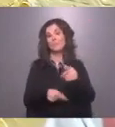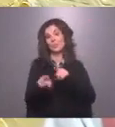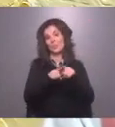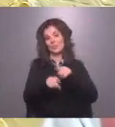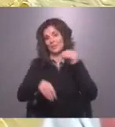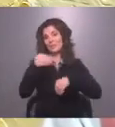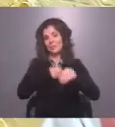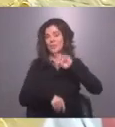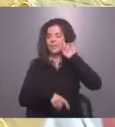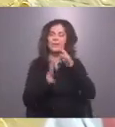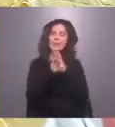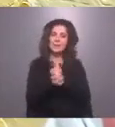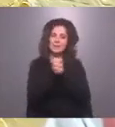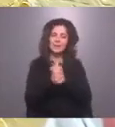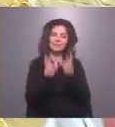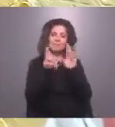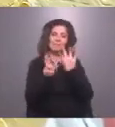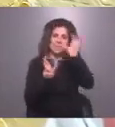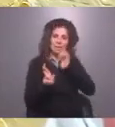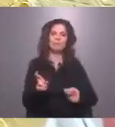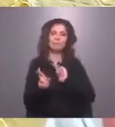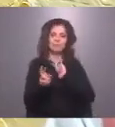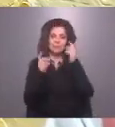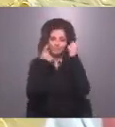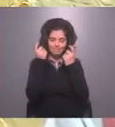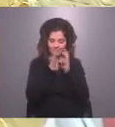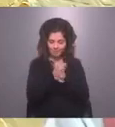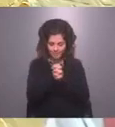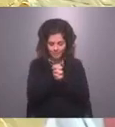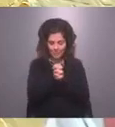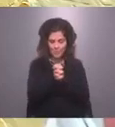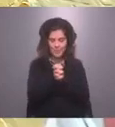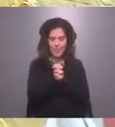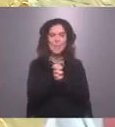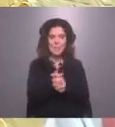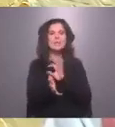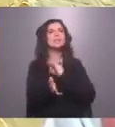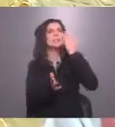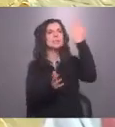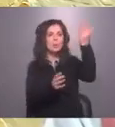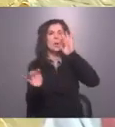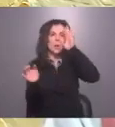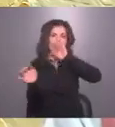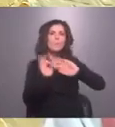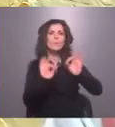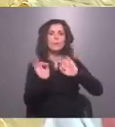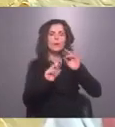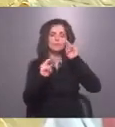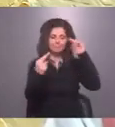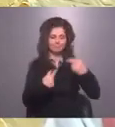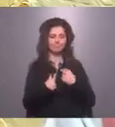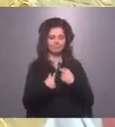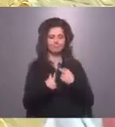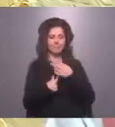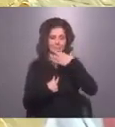legislativas, rezemos também pelo nosso país e preparemos-nos para este encontro com o Senhor, começando por reconhecer humildemente